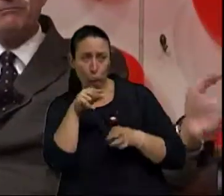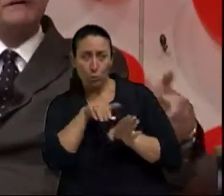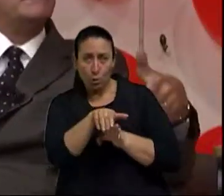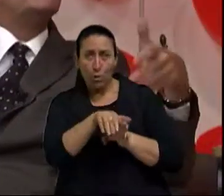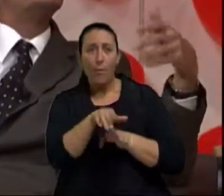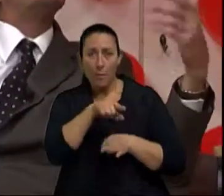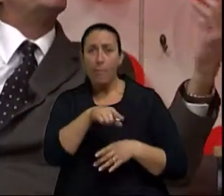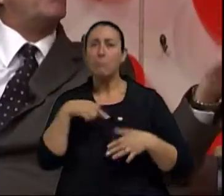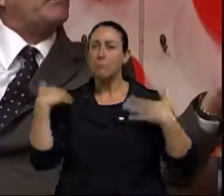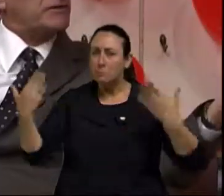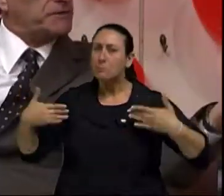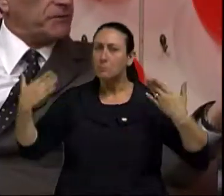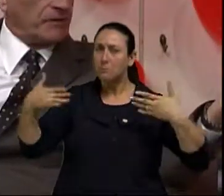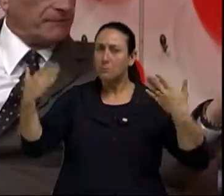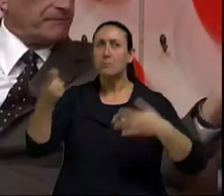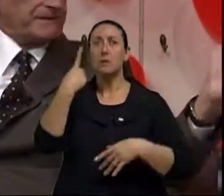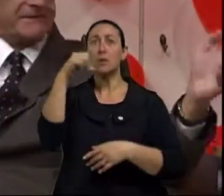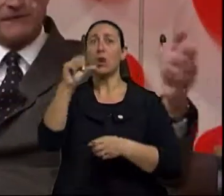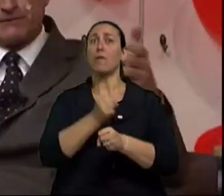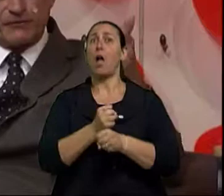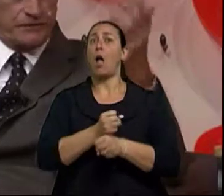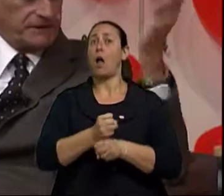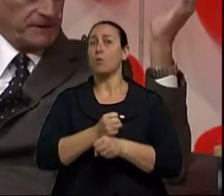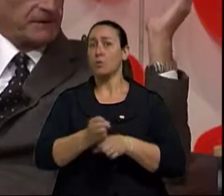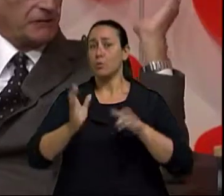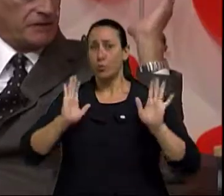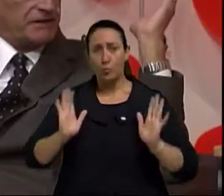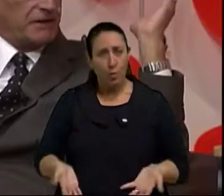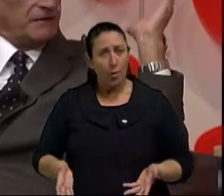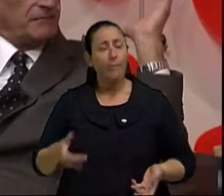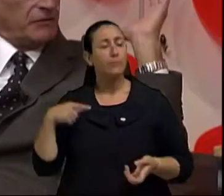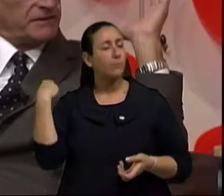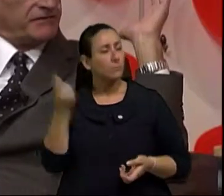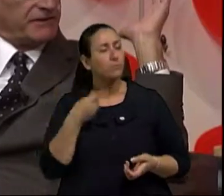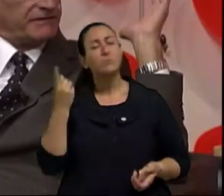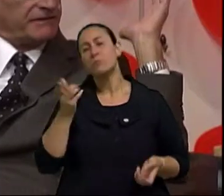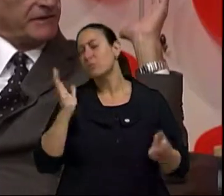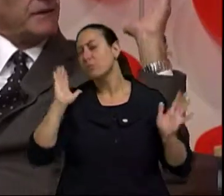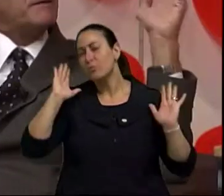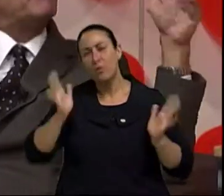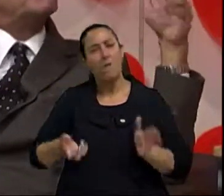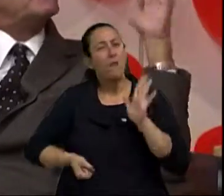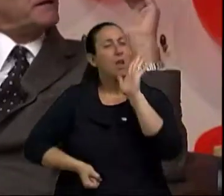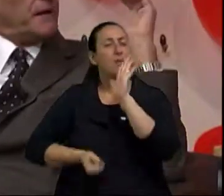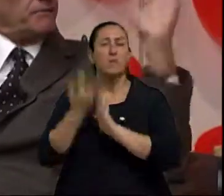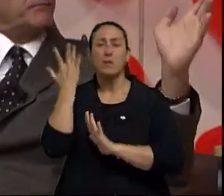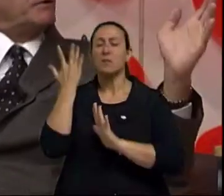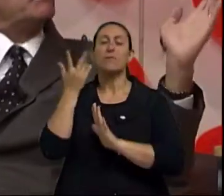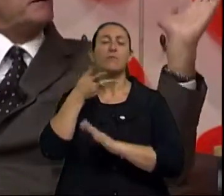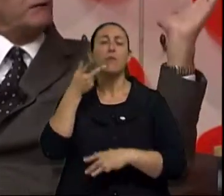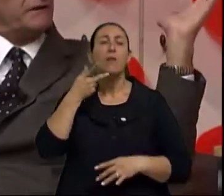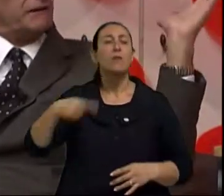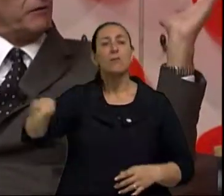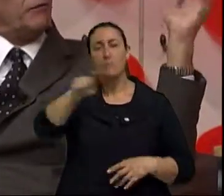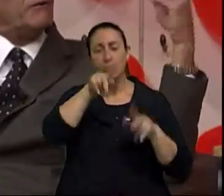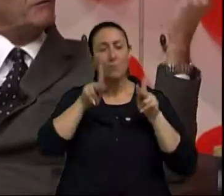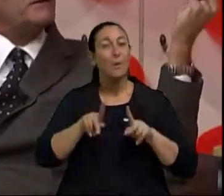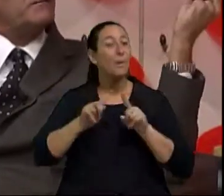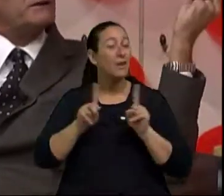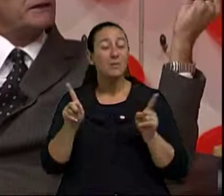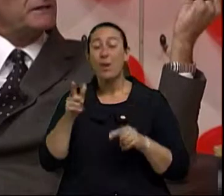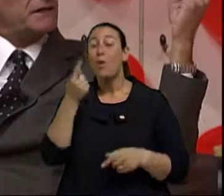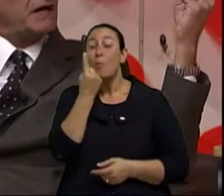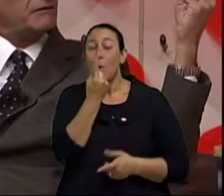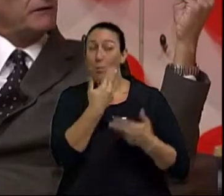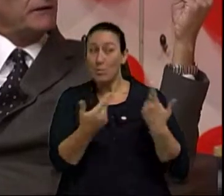foram... Nesses 19 anos de programa passado por teus telespectadores milhões de vezes. Com certeza. Mas não tem outra, Isabel. Uma